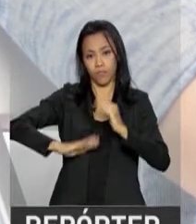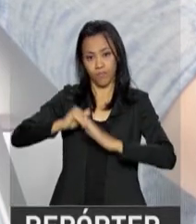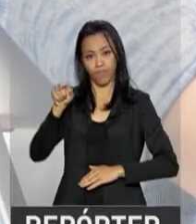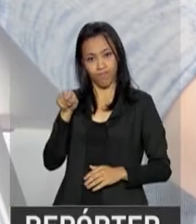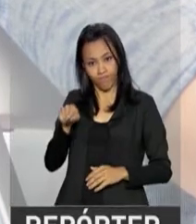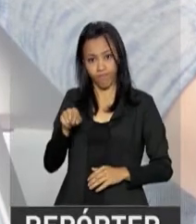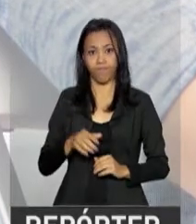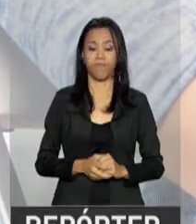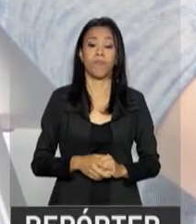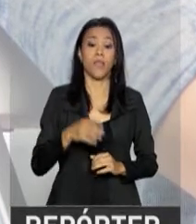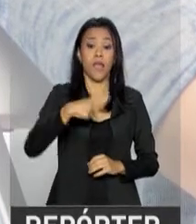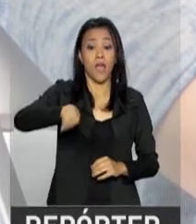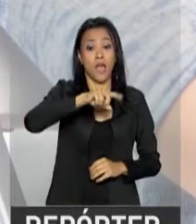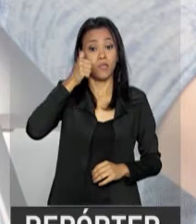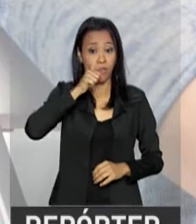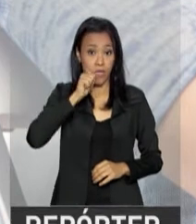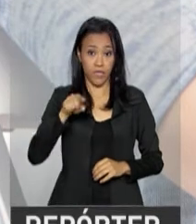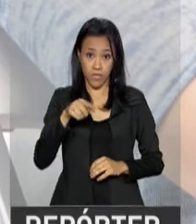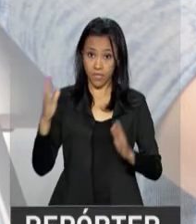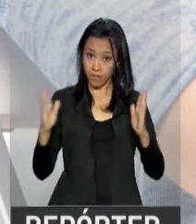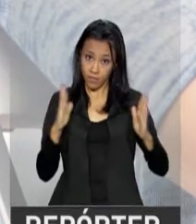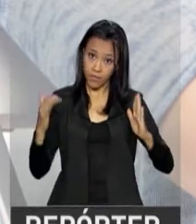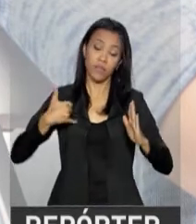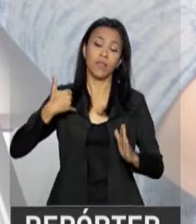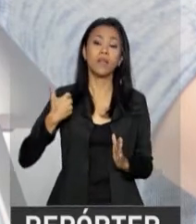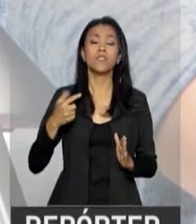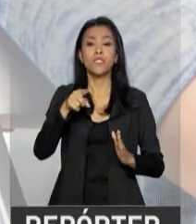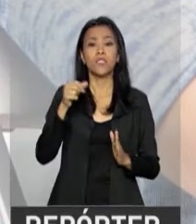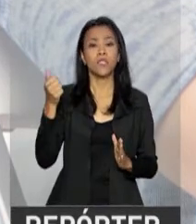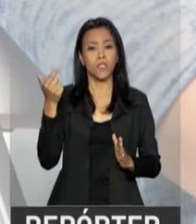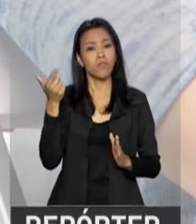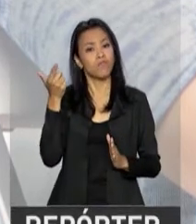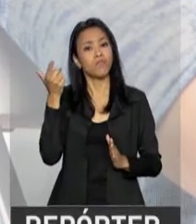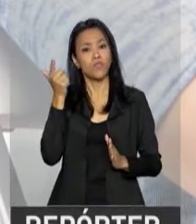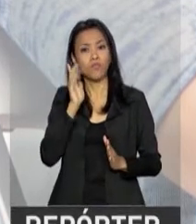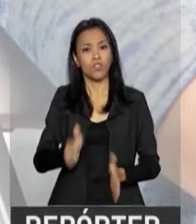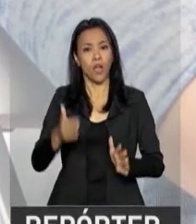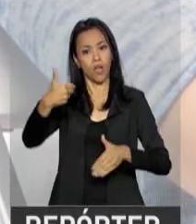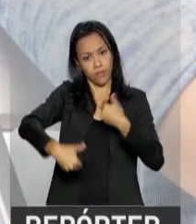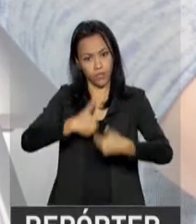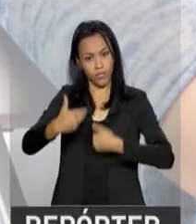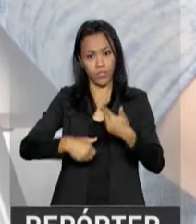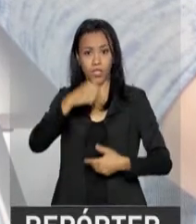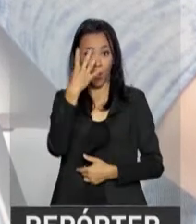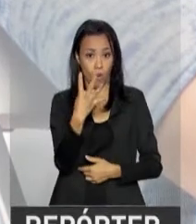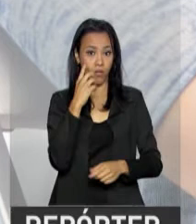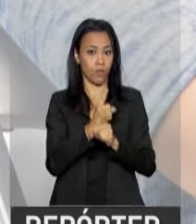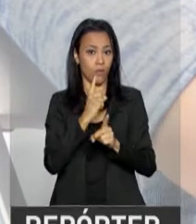especializado às mulheres nesta faixa etária que chegaram a ser atendidas em pelo menos quatro consultas